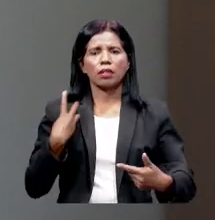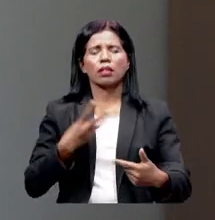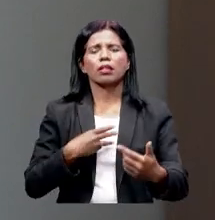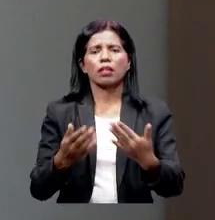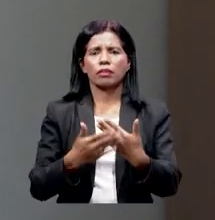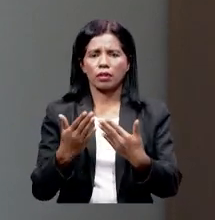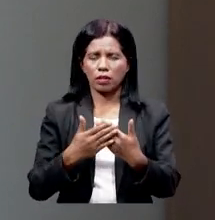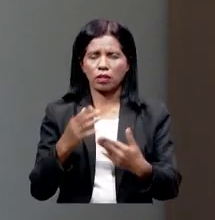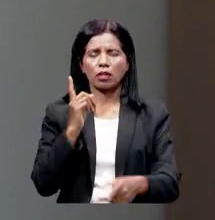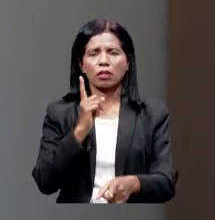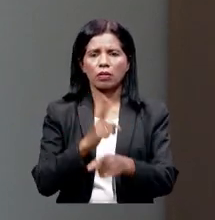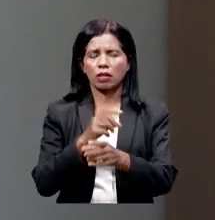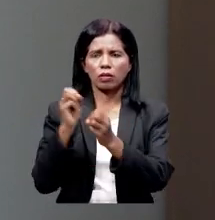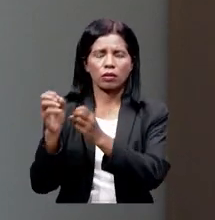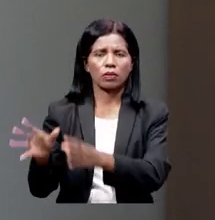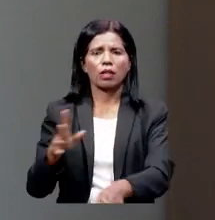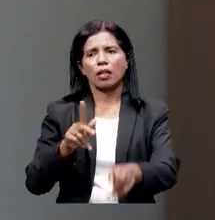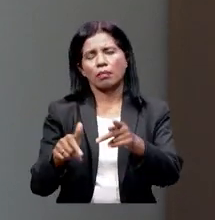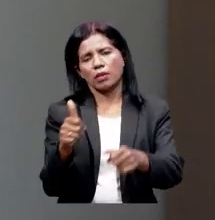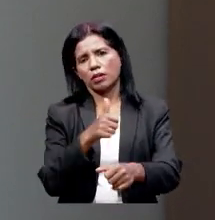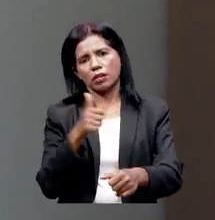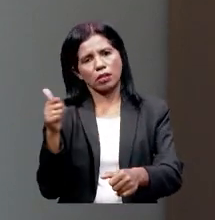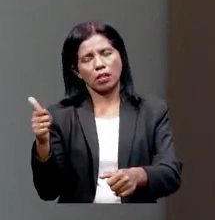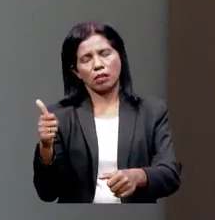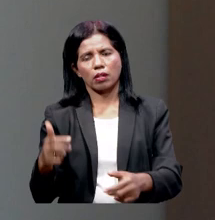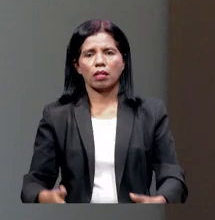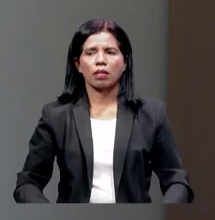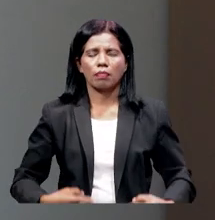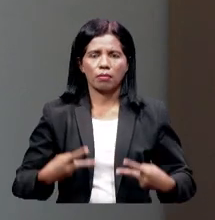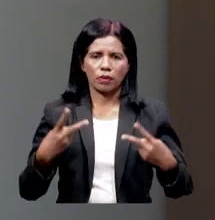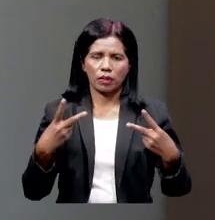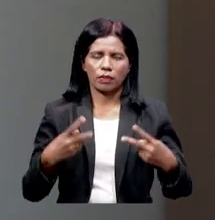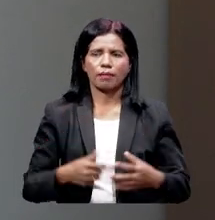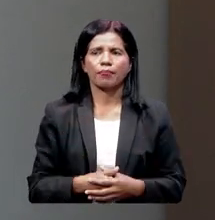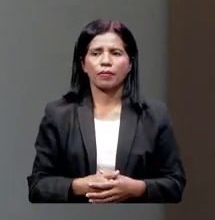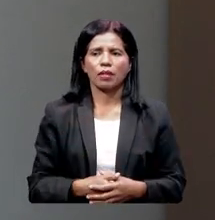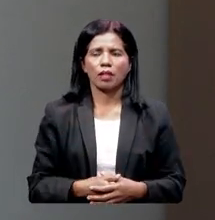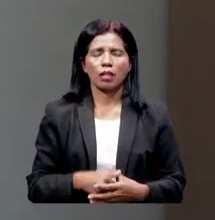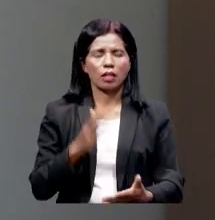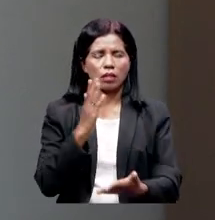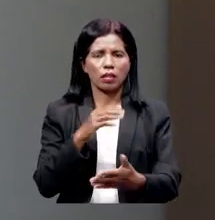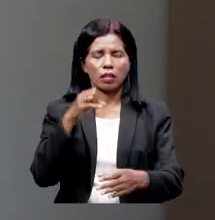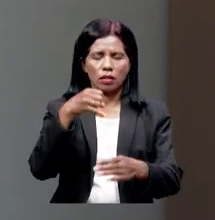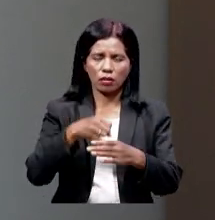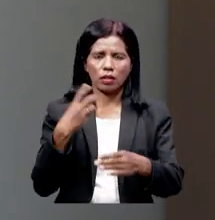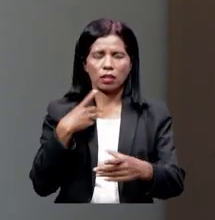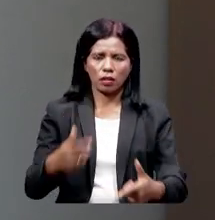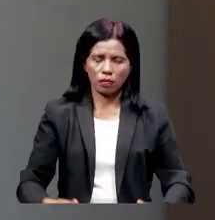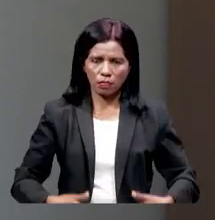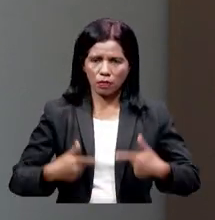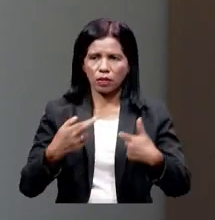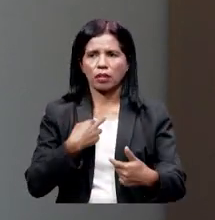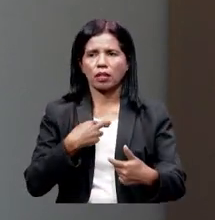tebtebes elimina ema seluh ninia Moris. Inklui elimina ita ninia Moris asik nema gaya